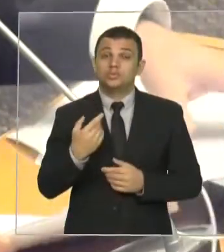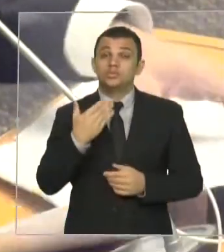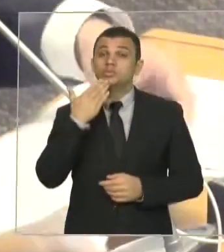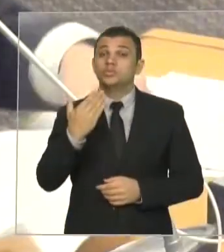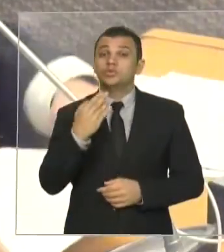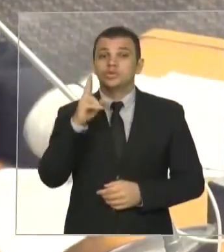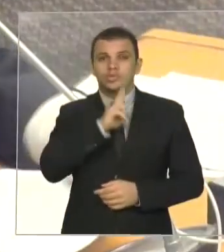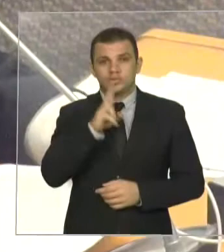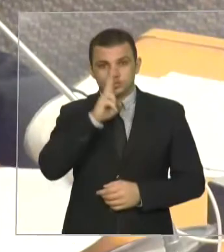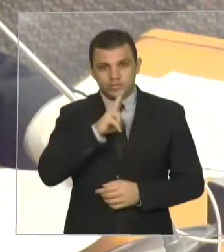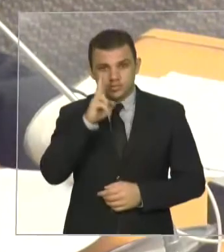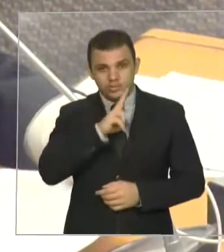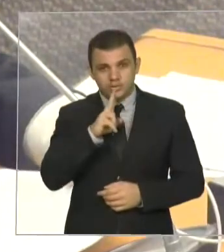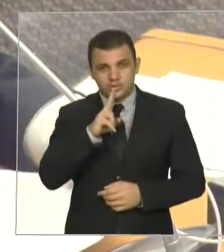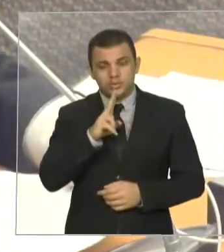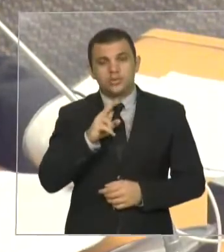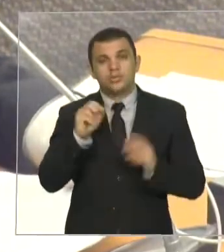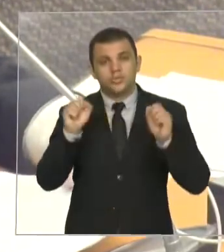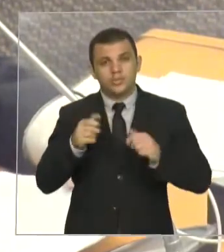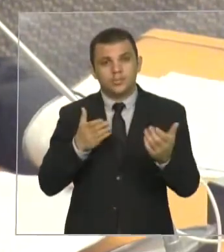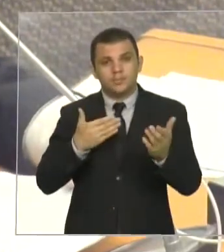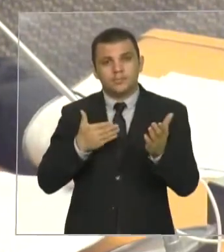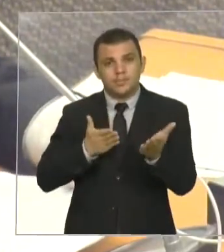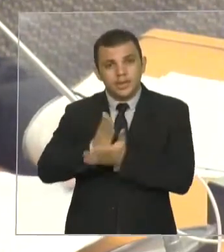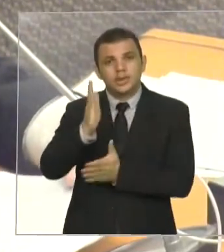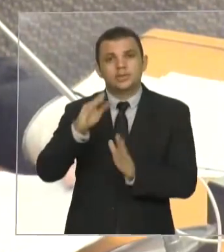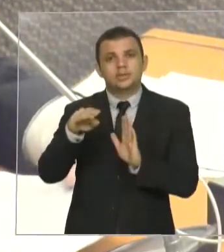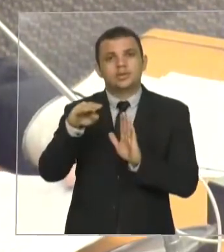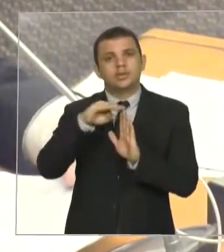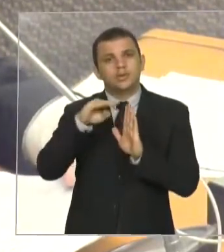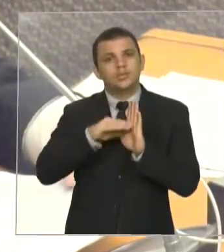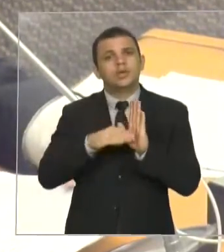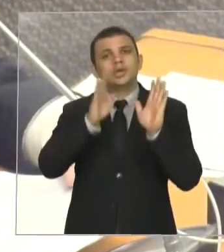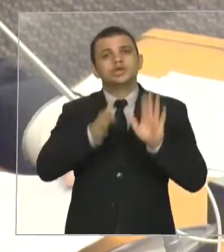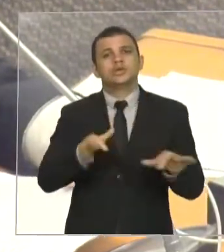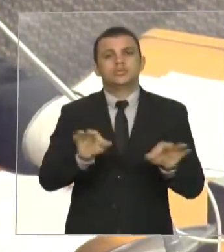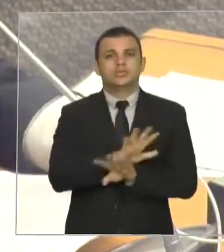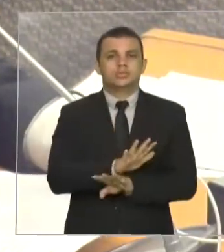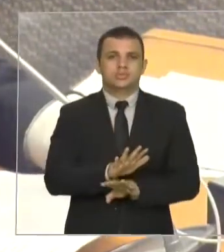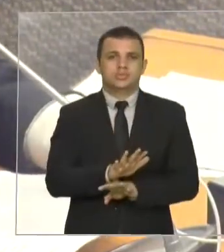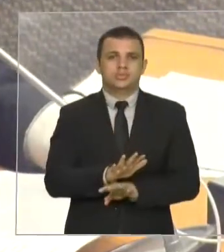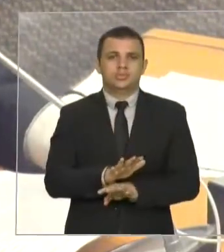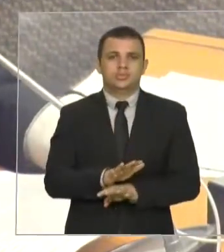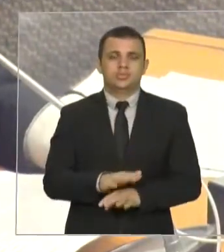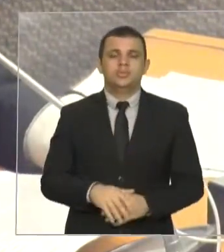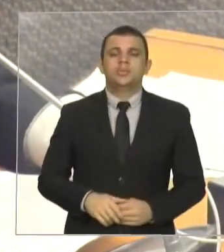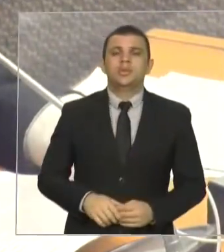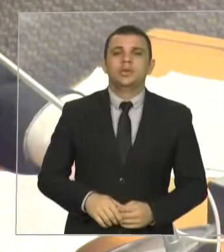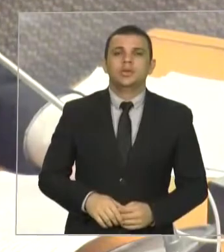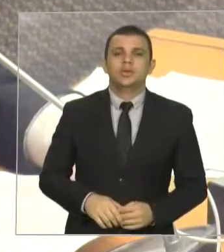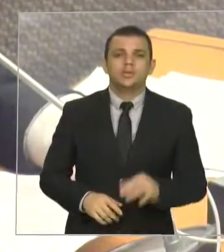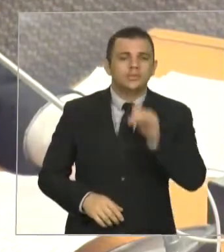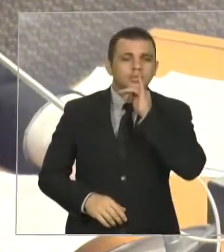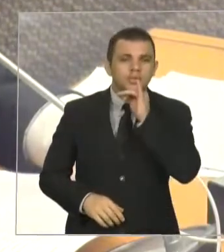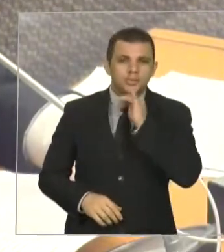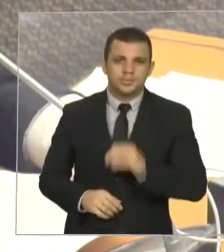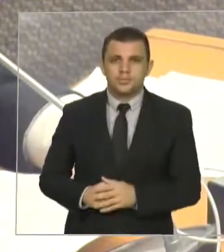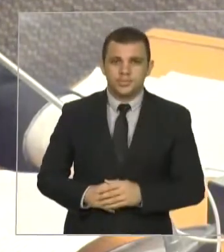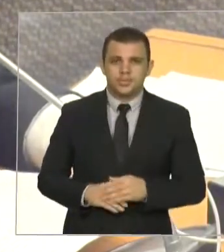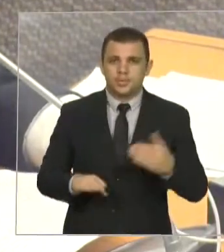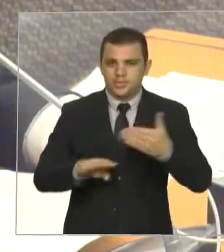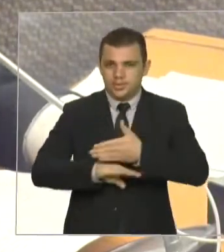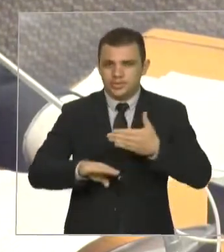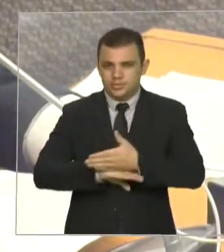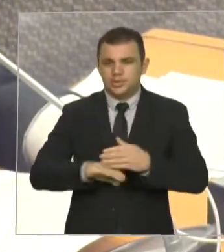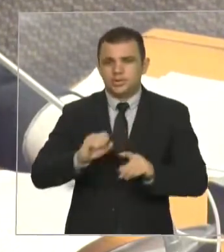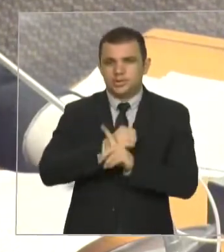de urgência para que a gente aprove o plano que já foi construído. Só para Vossa Excelência ter ideia, da sociedade civil participou o Conselho